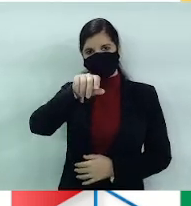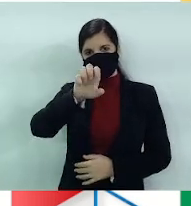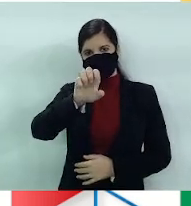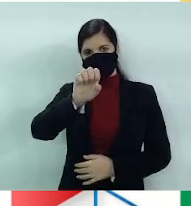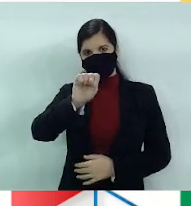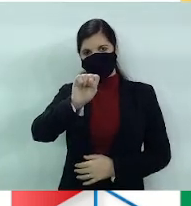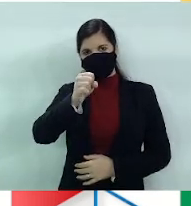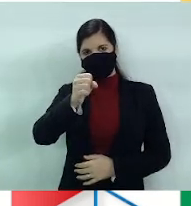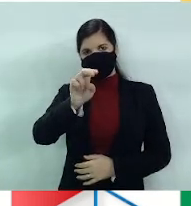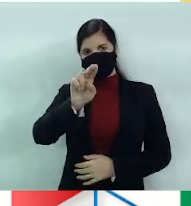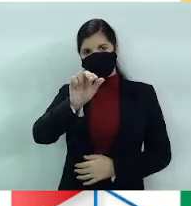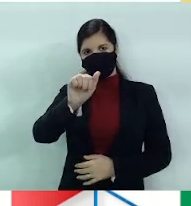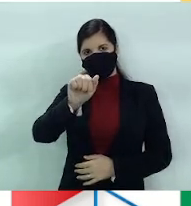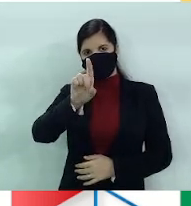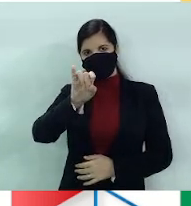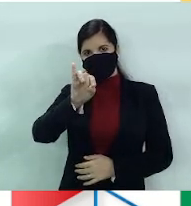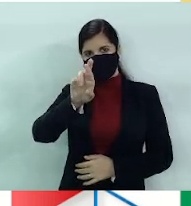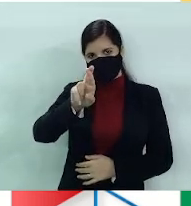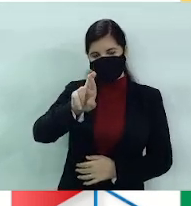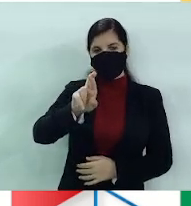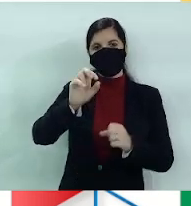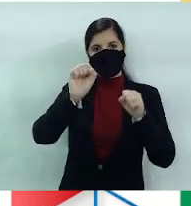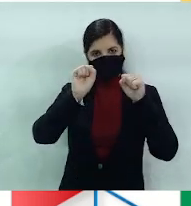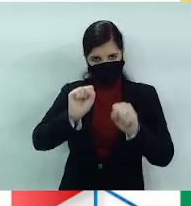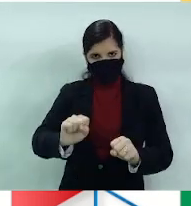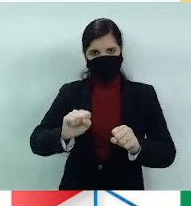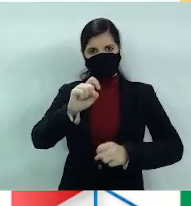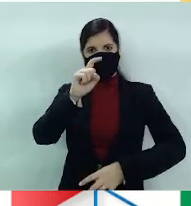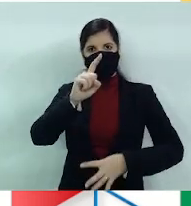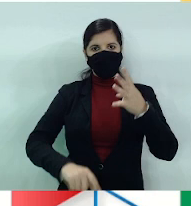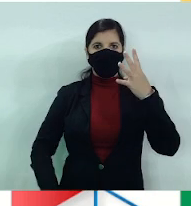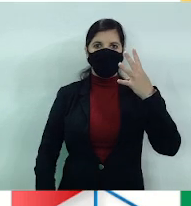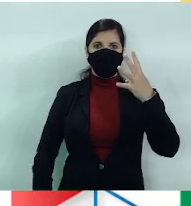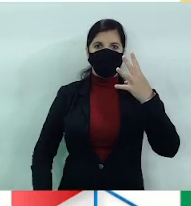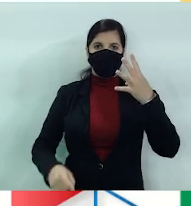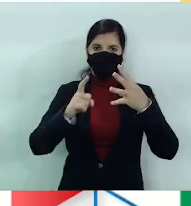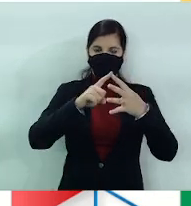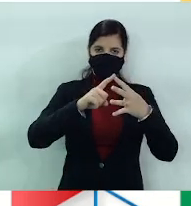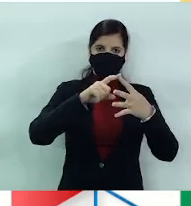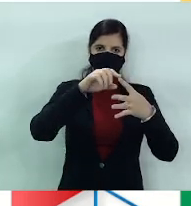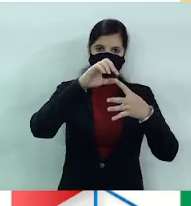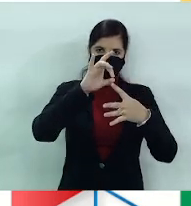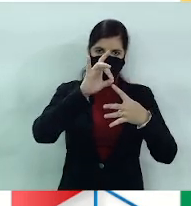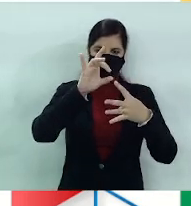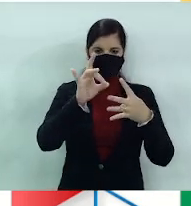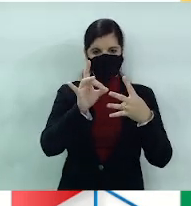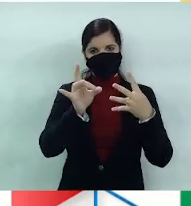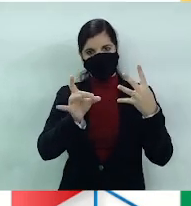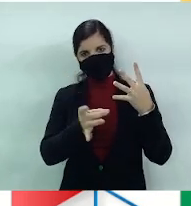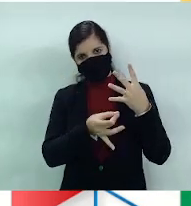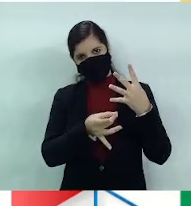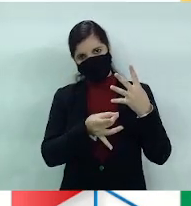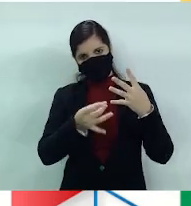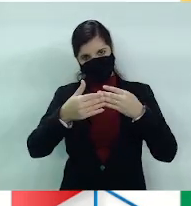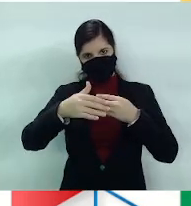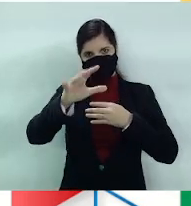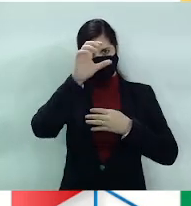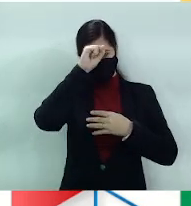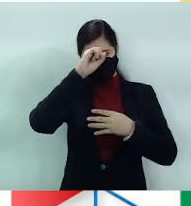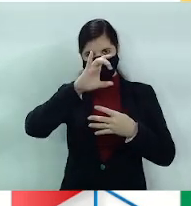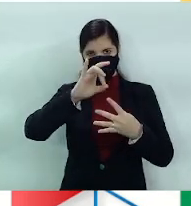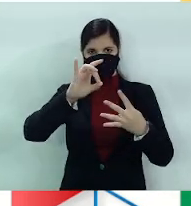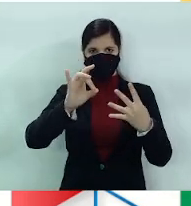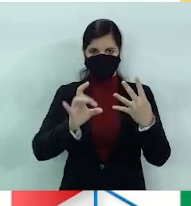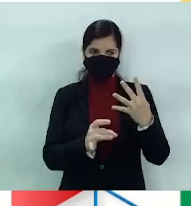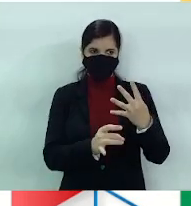uma estratégia que pode ser dividida em 4 passos, certo? Vamos ver quais são esses 4 passos para que